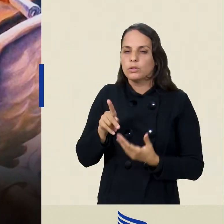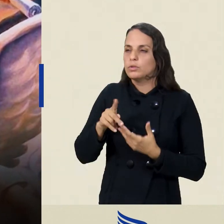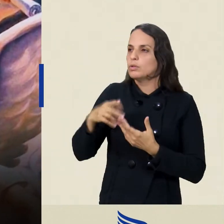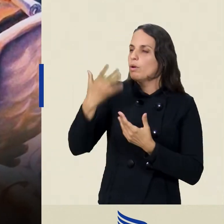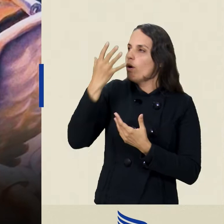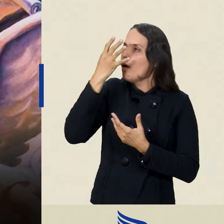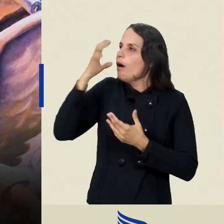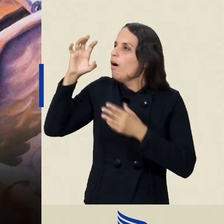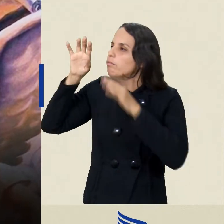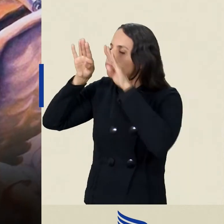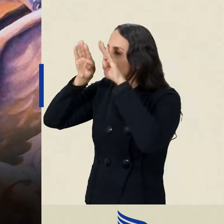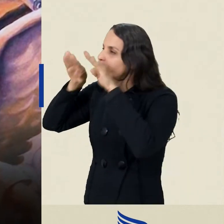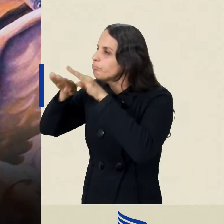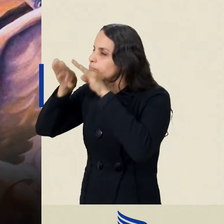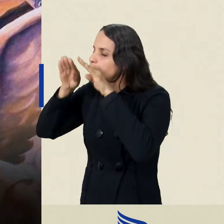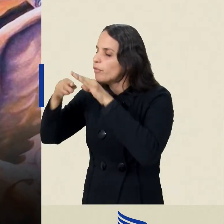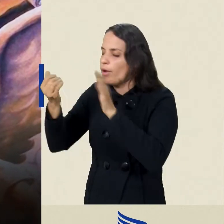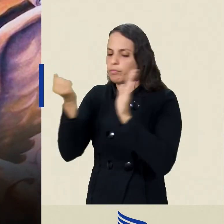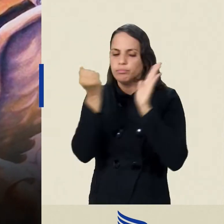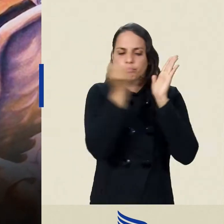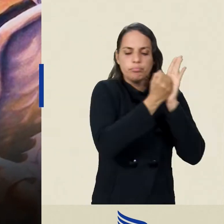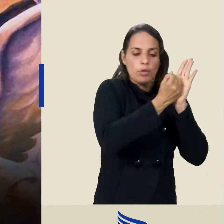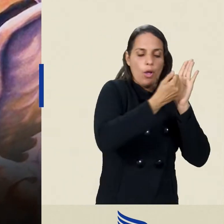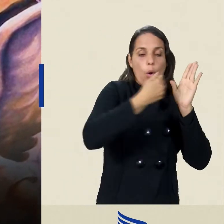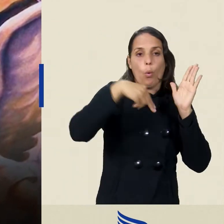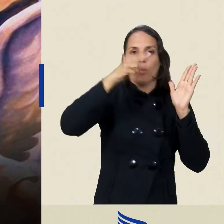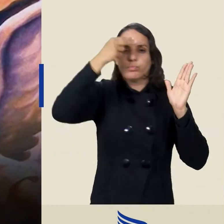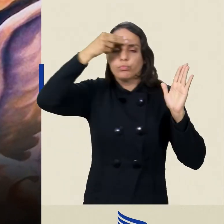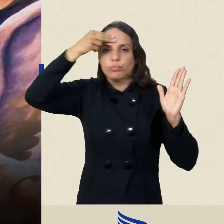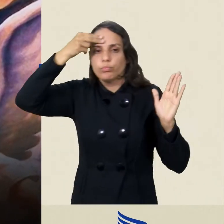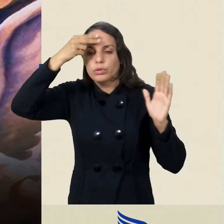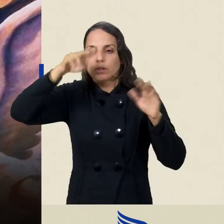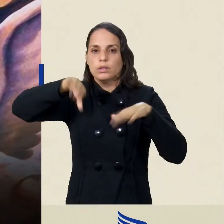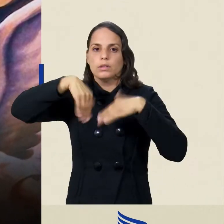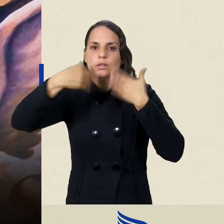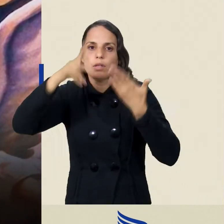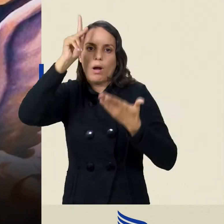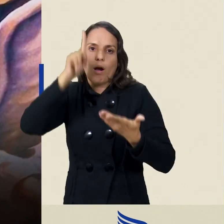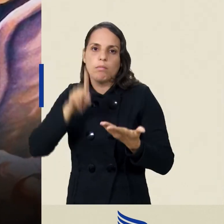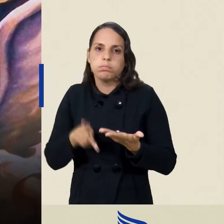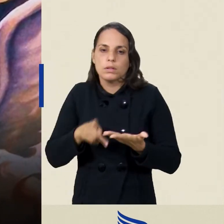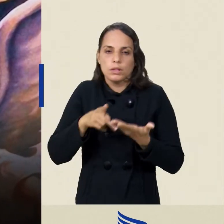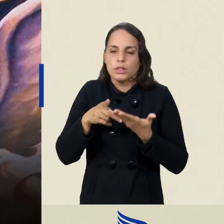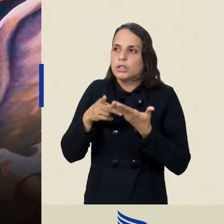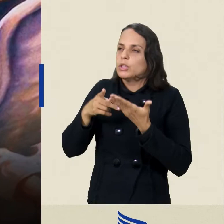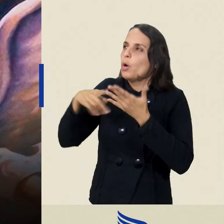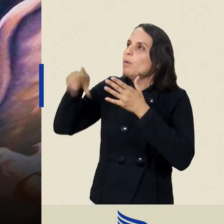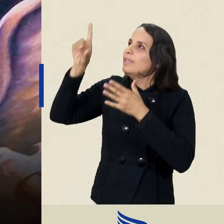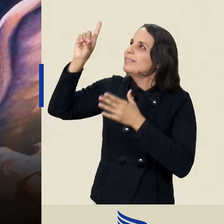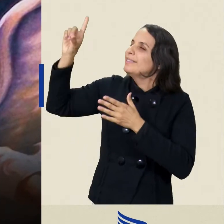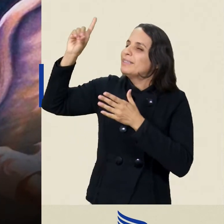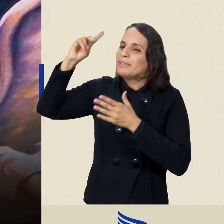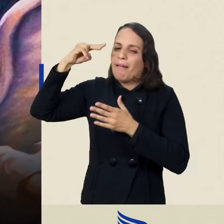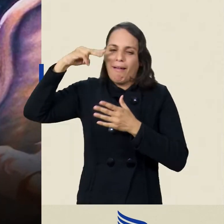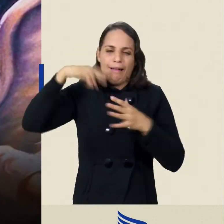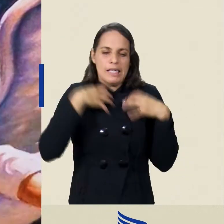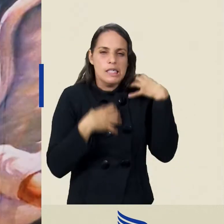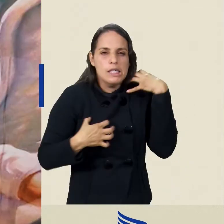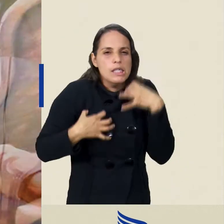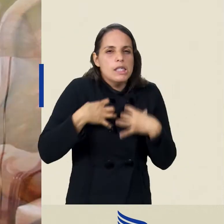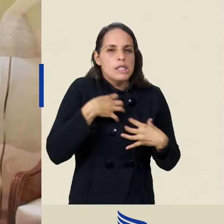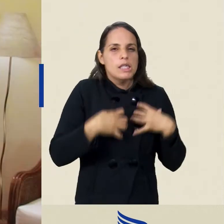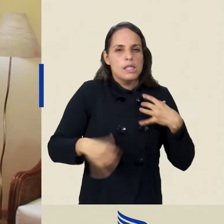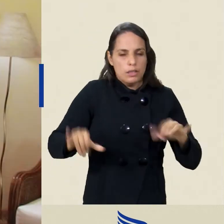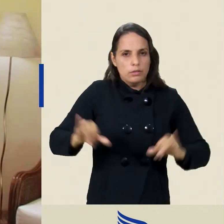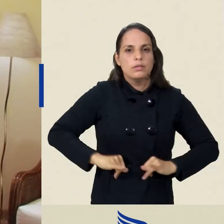imagem, e receber o sinal na testa ou na mão, também o tal beberá do vinho da ira de Deus. Apocalipse 14,